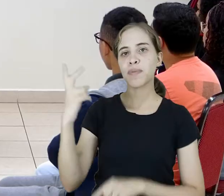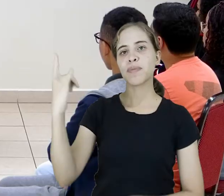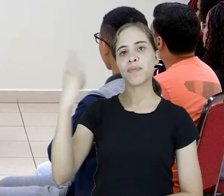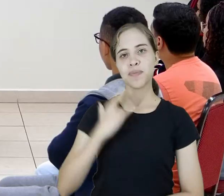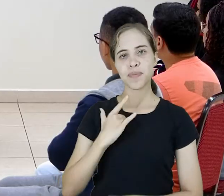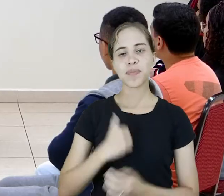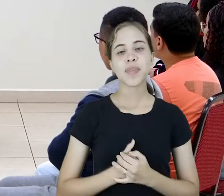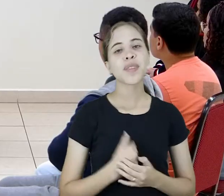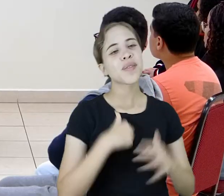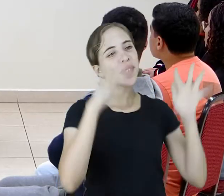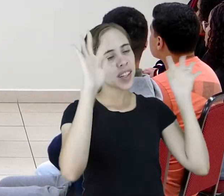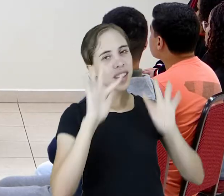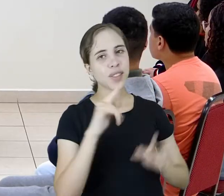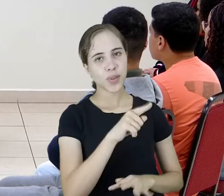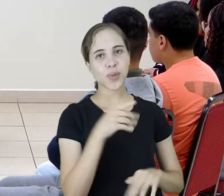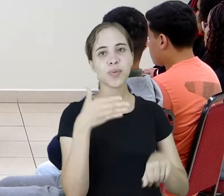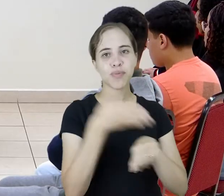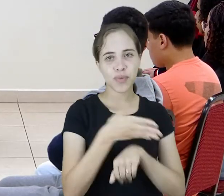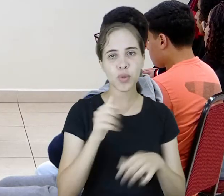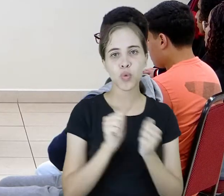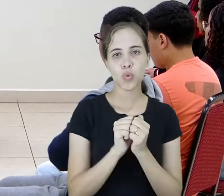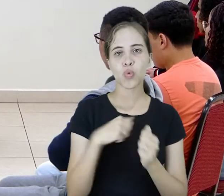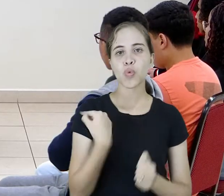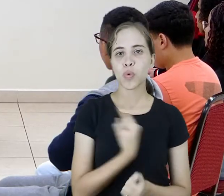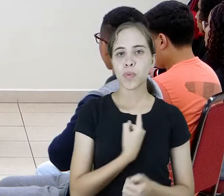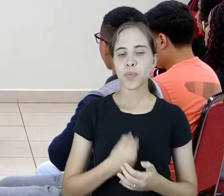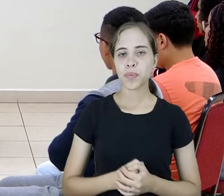muito felizes que esteja conosco.